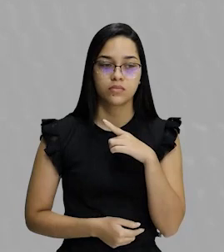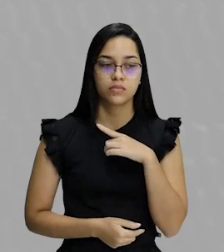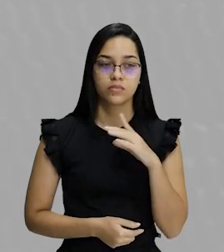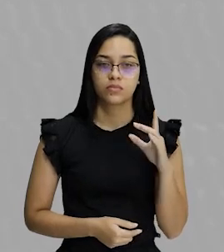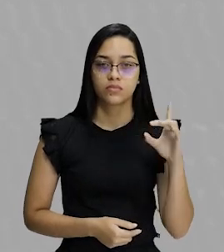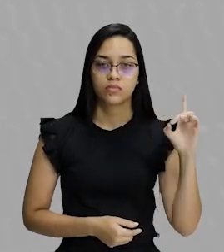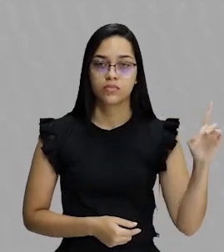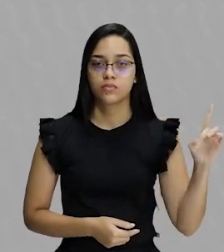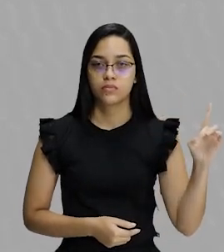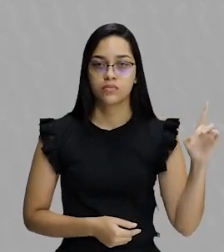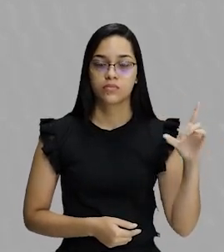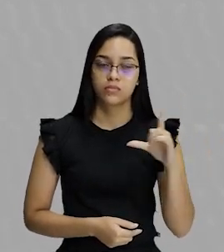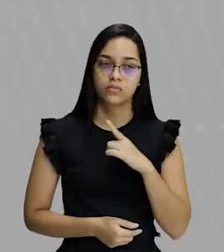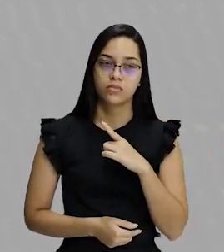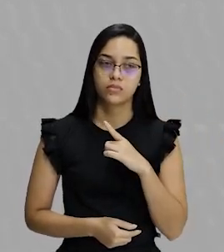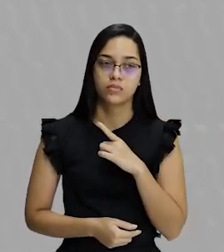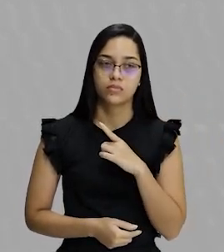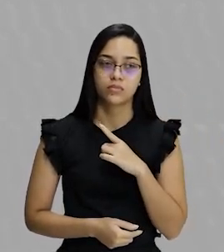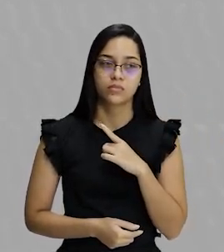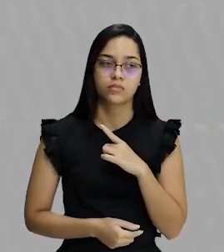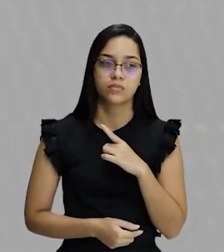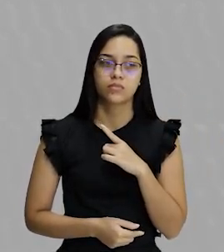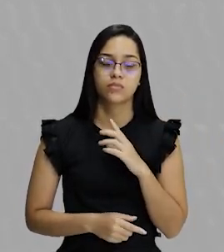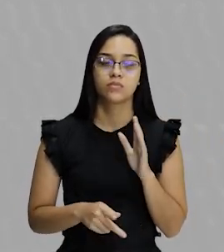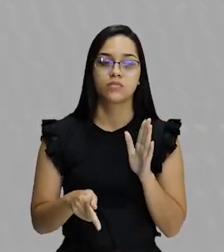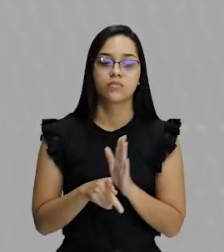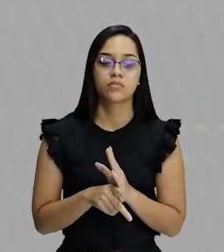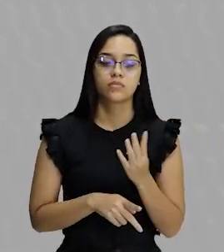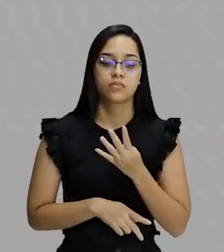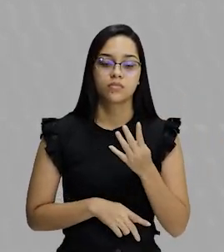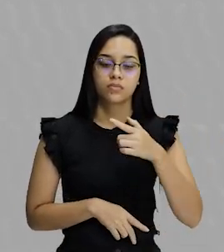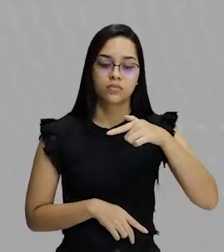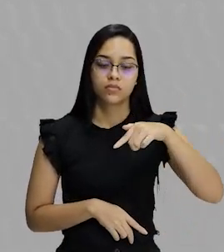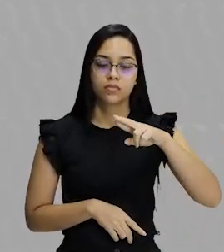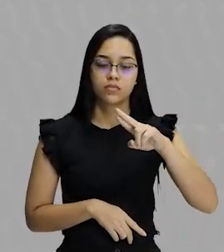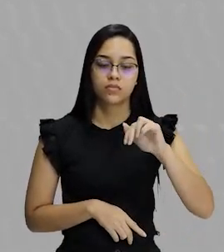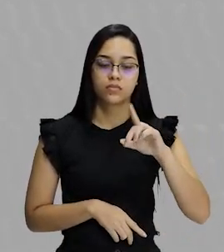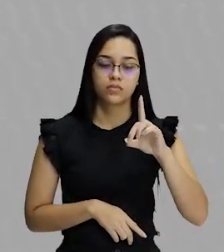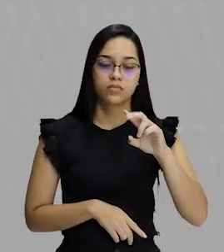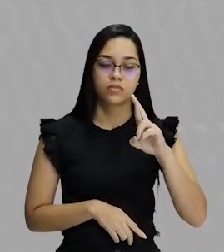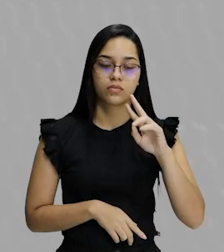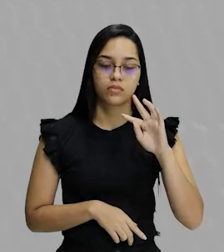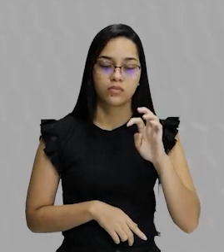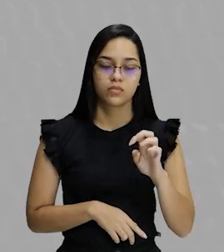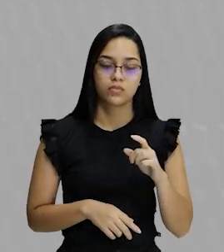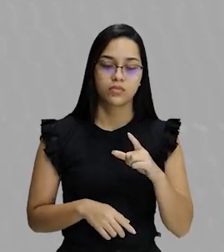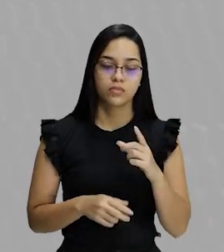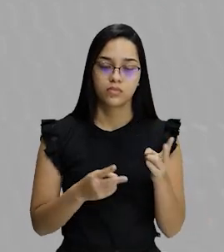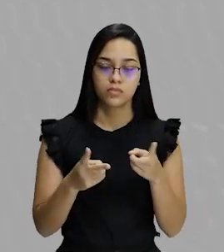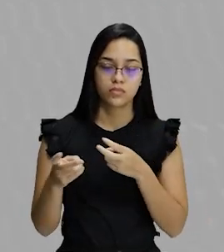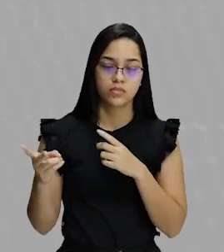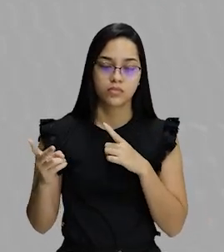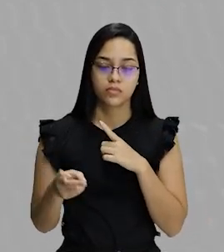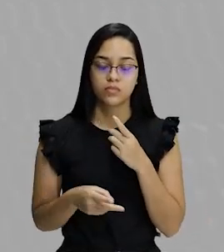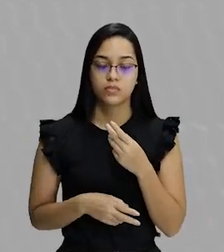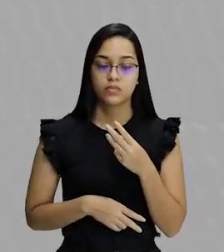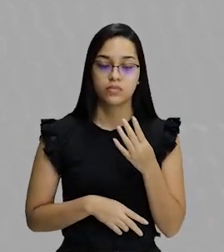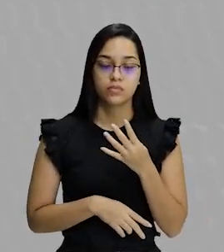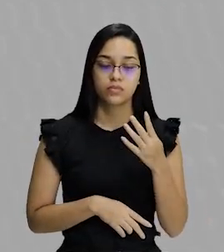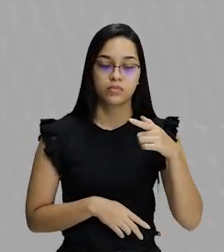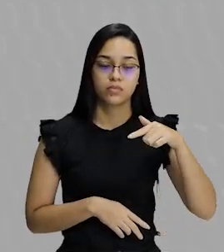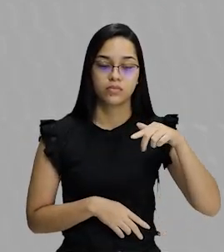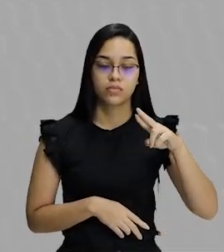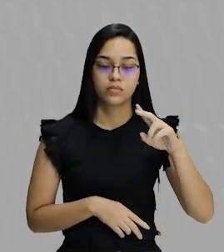D. Nosso ponto D, ele é um ponto que pertence ao quarto quadrante. Perceba que os pontos que estão no quarto quadrante,